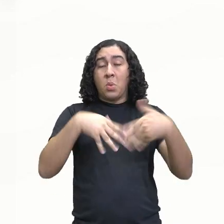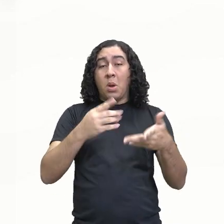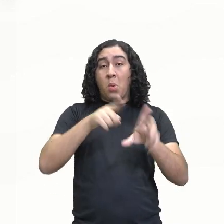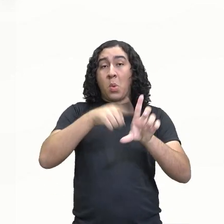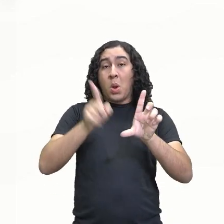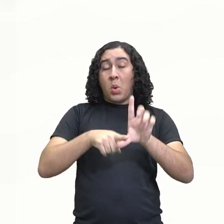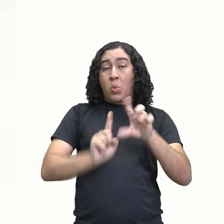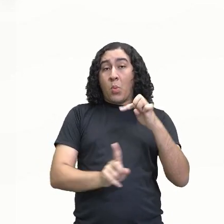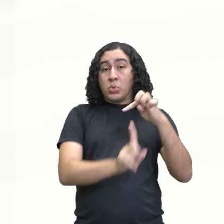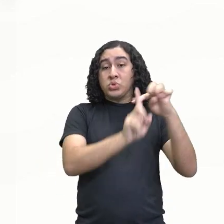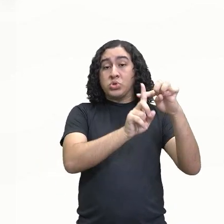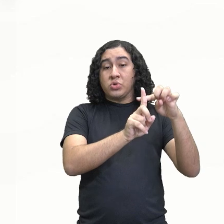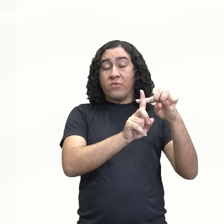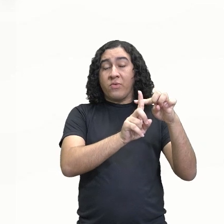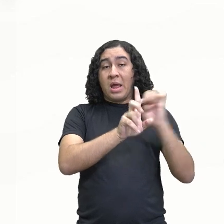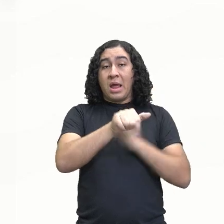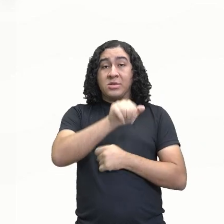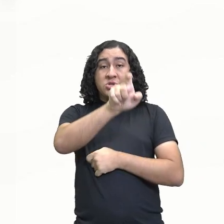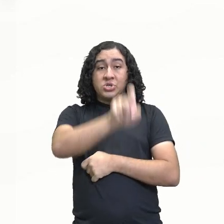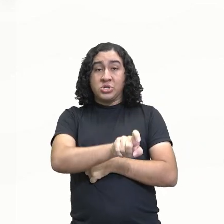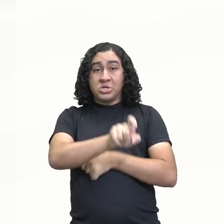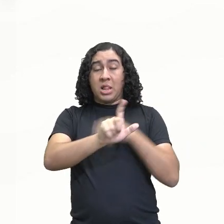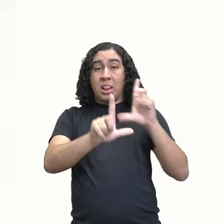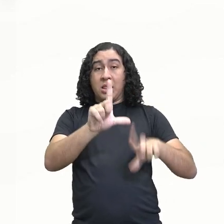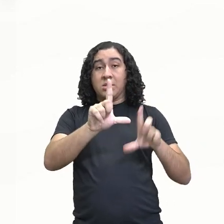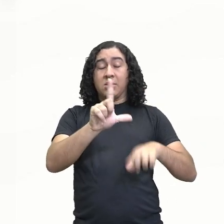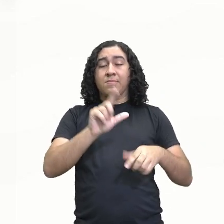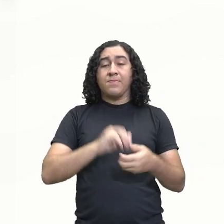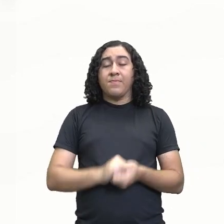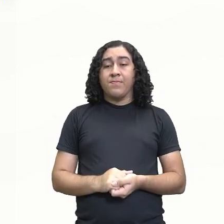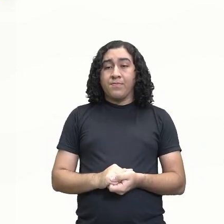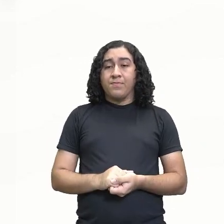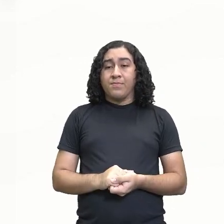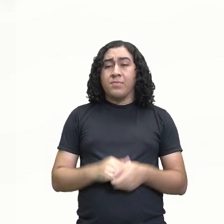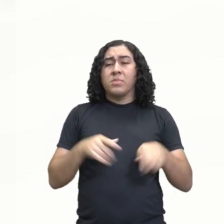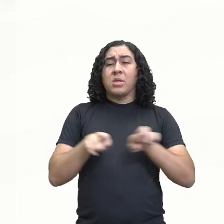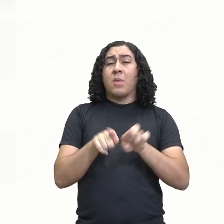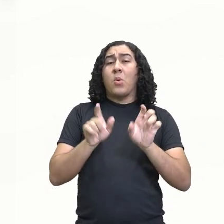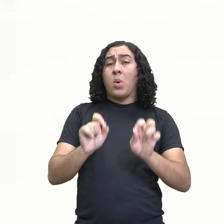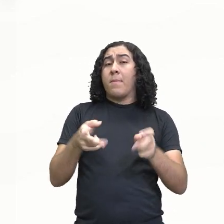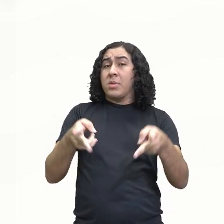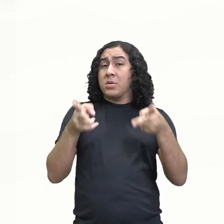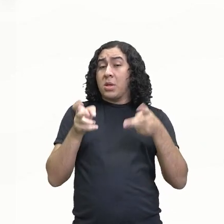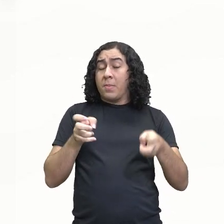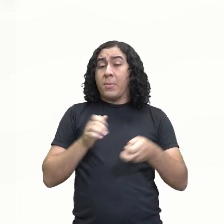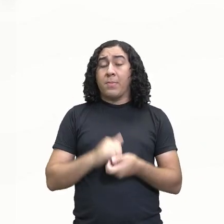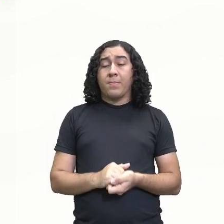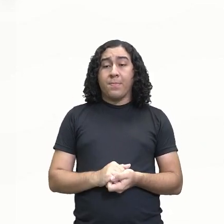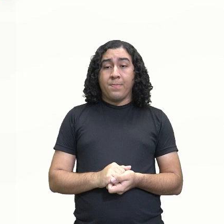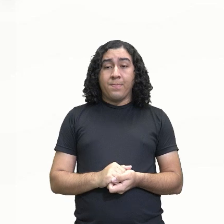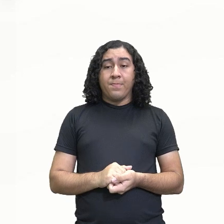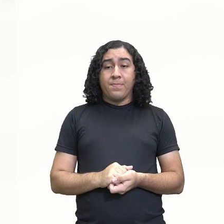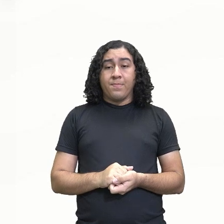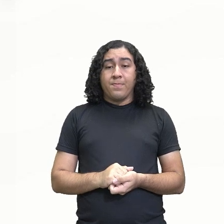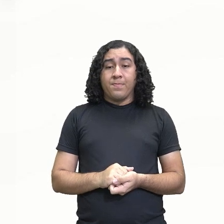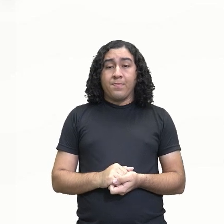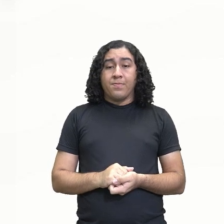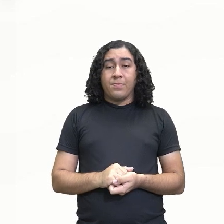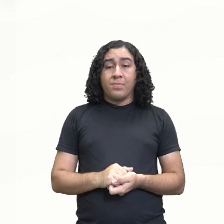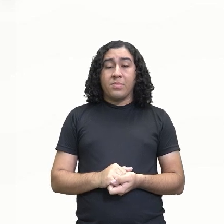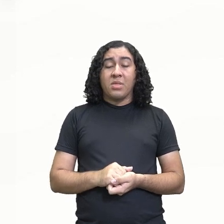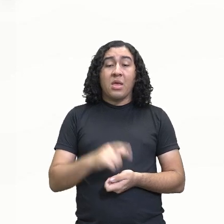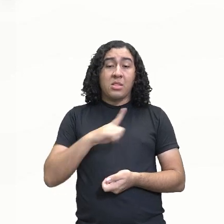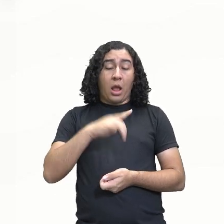positivo, que aí foi chamado de x. E o que é que a gente observa? Tanto aqui no exemplo, onde ele